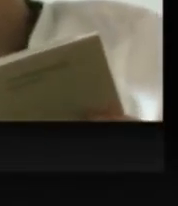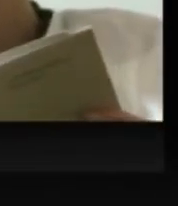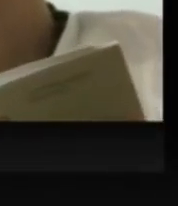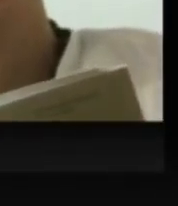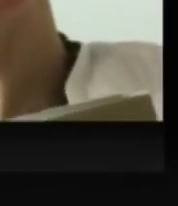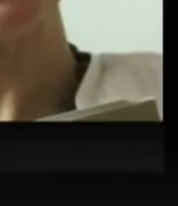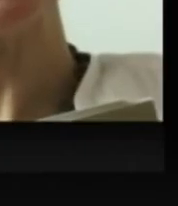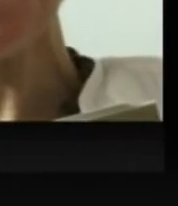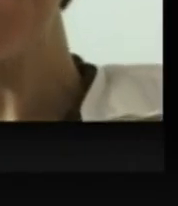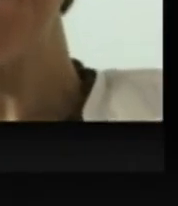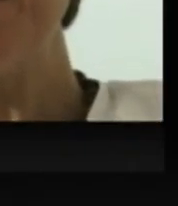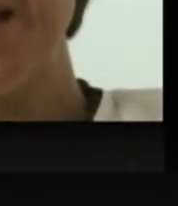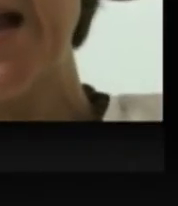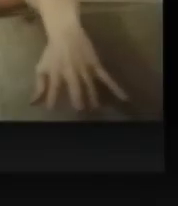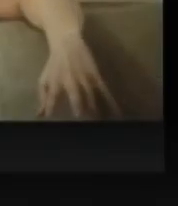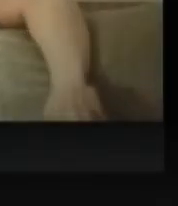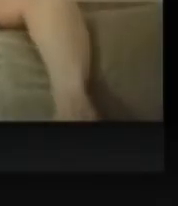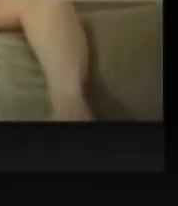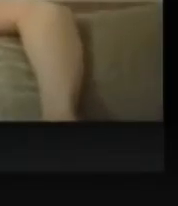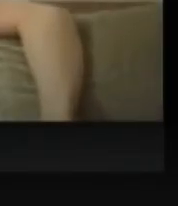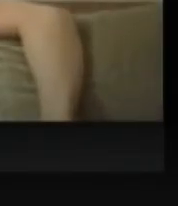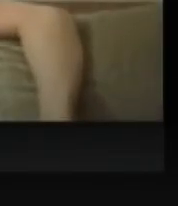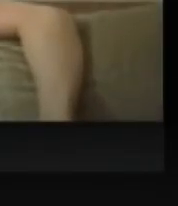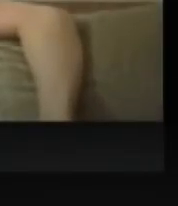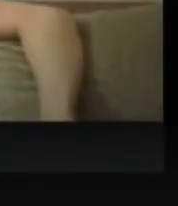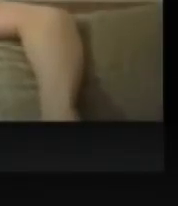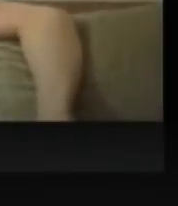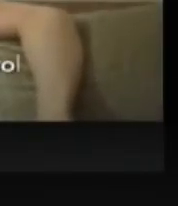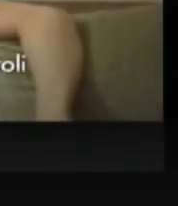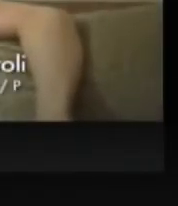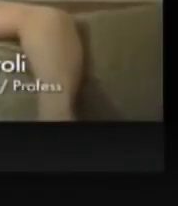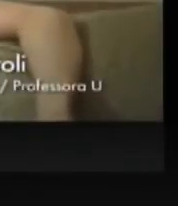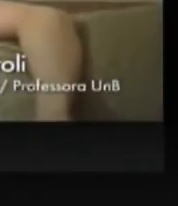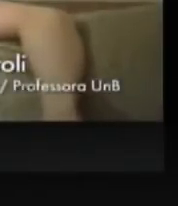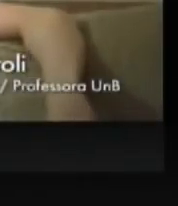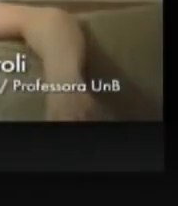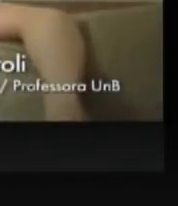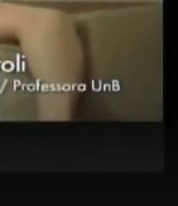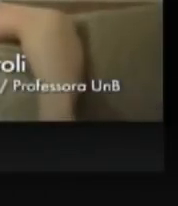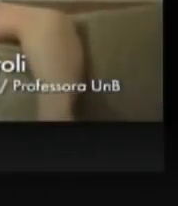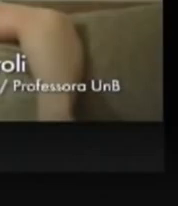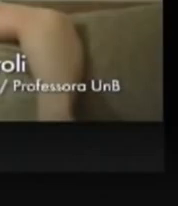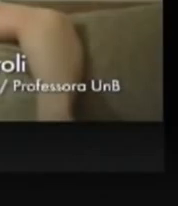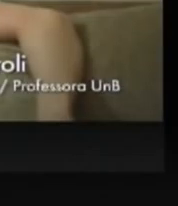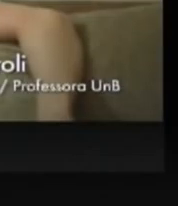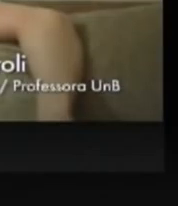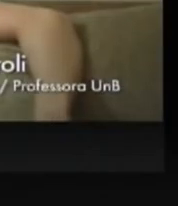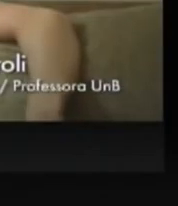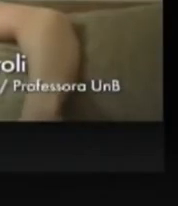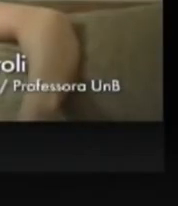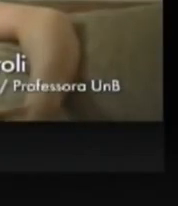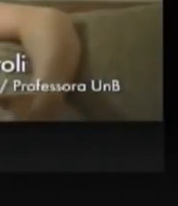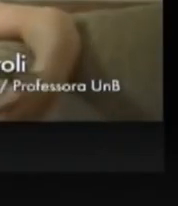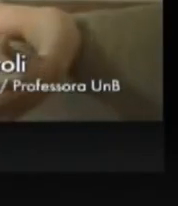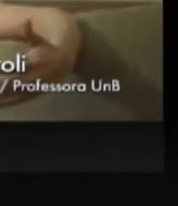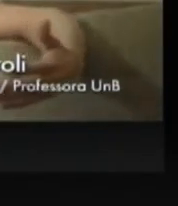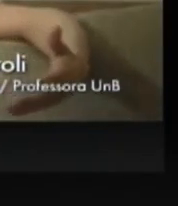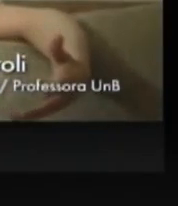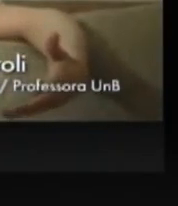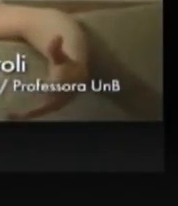e política na mídia brasileira. O principal benefício que o programa traz é que eu posso ter uma equipe de alunos trabalhando. O trabalho com mídia